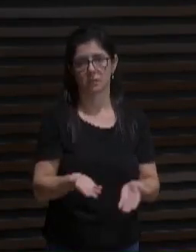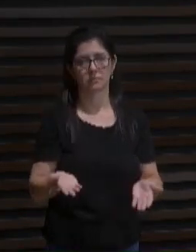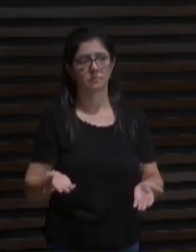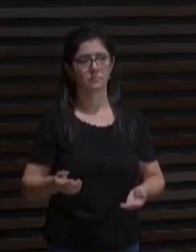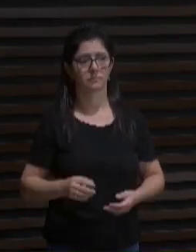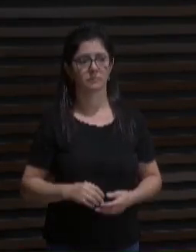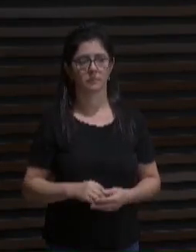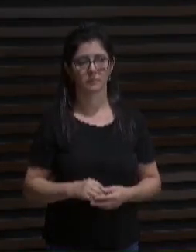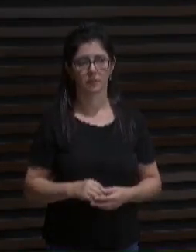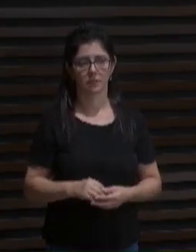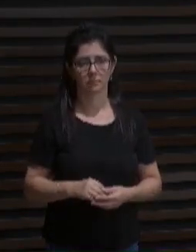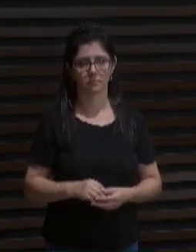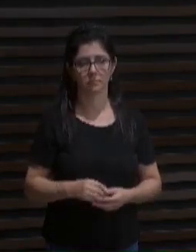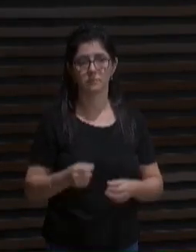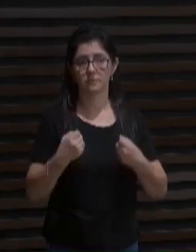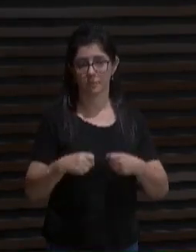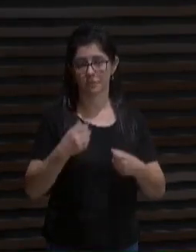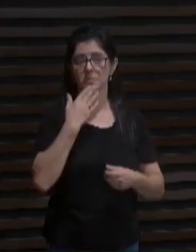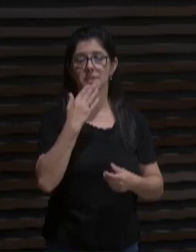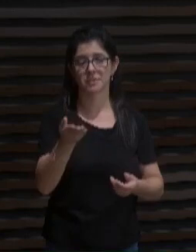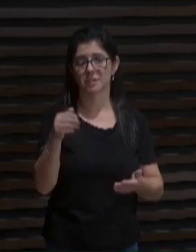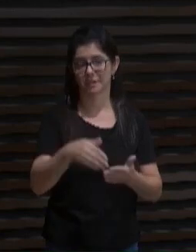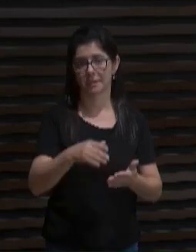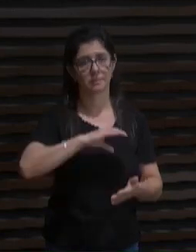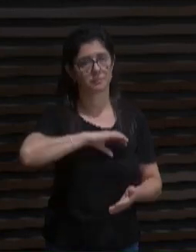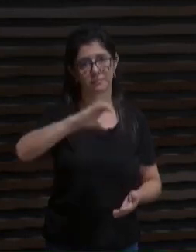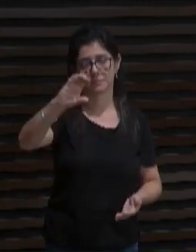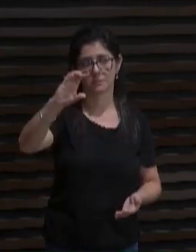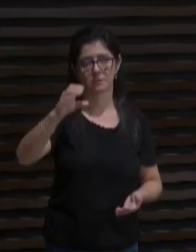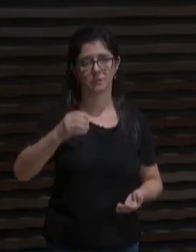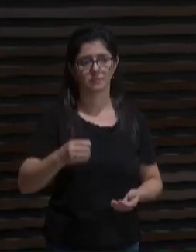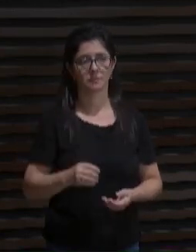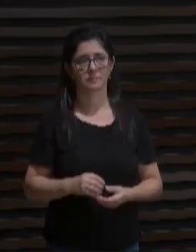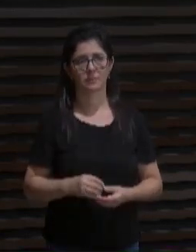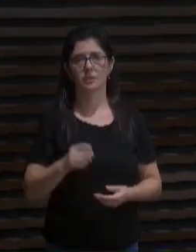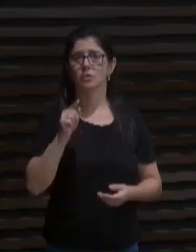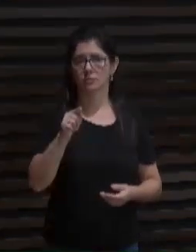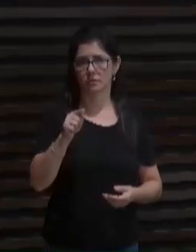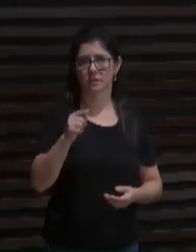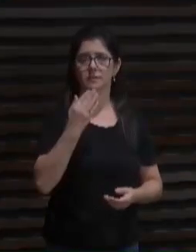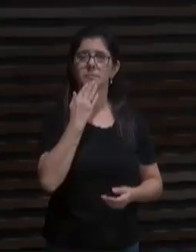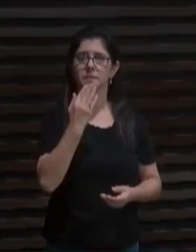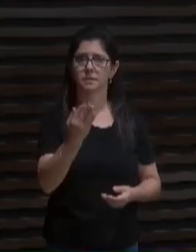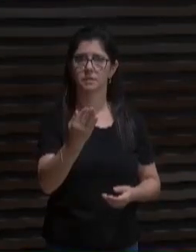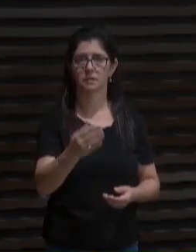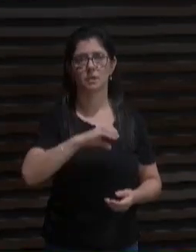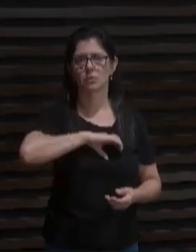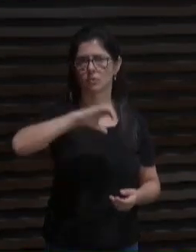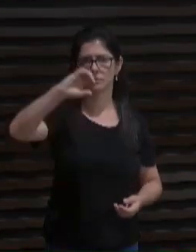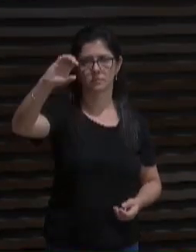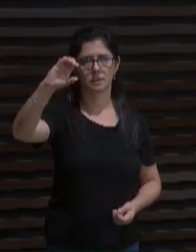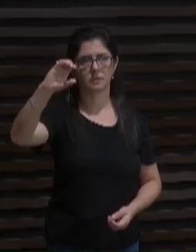até confiar. Quanto tempo leva isso? Isso é você com Deus. Você vai pedir. Confia.